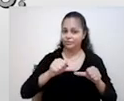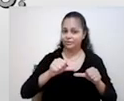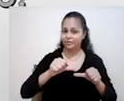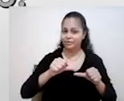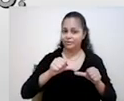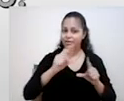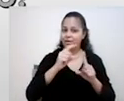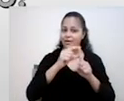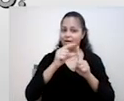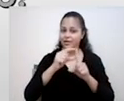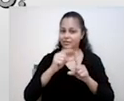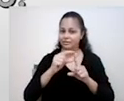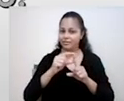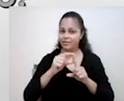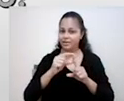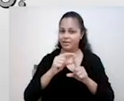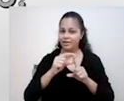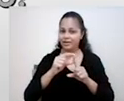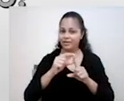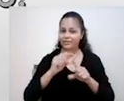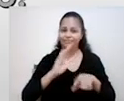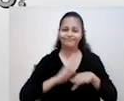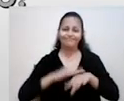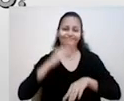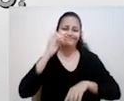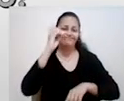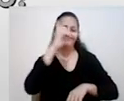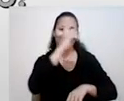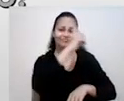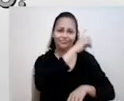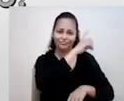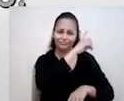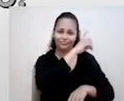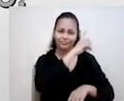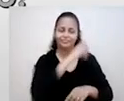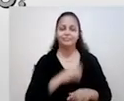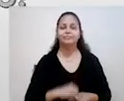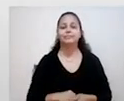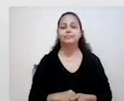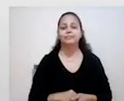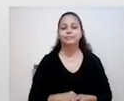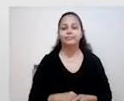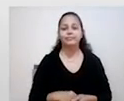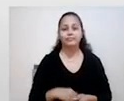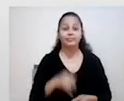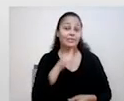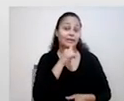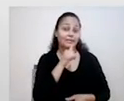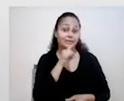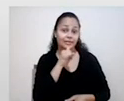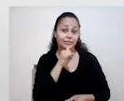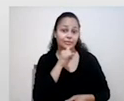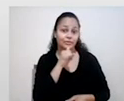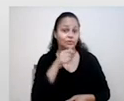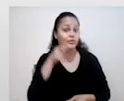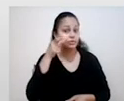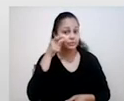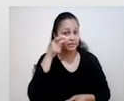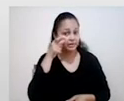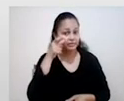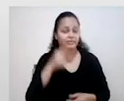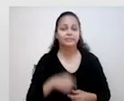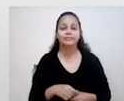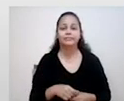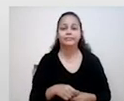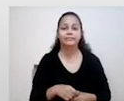eu inverto isso, fica bem mais difícil de entender, tá? Vamos ver exemplos, então? Observem aí,